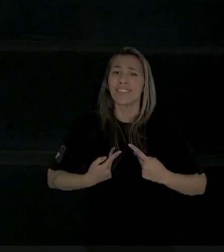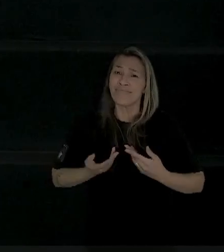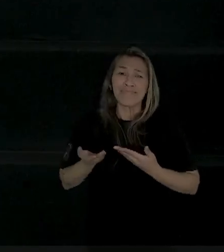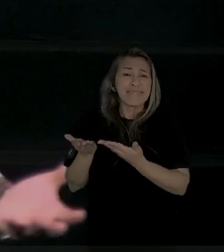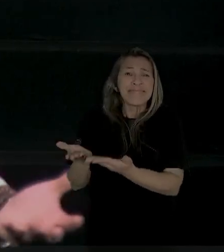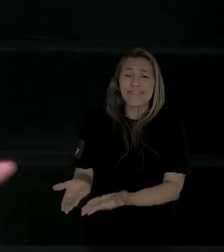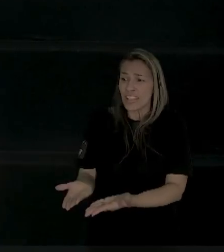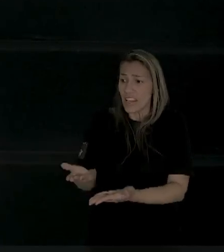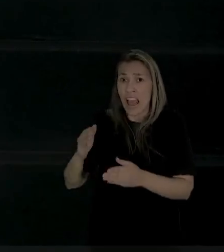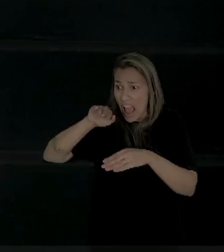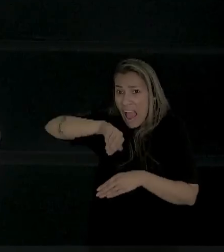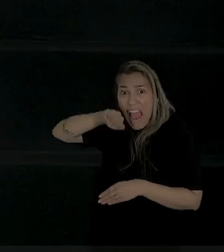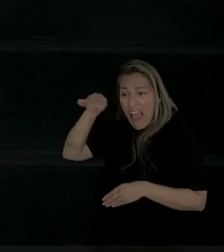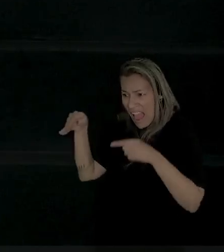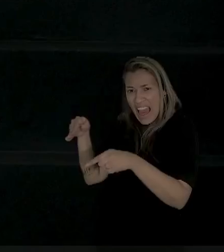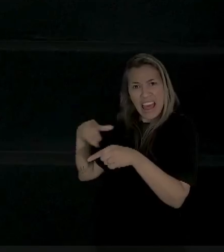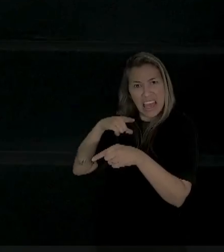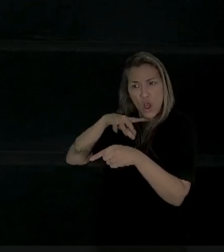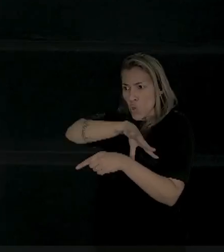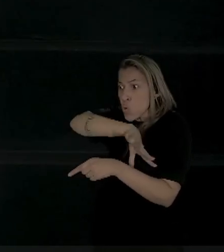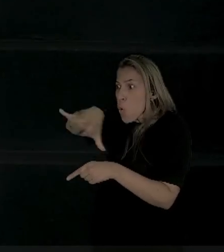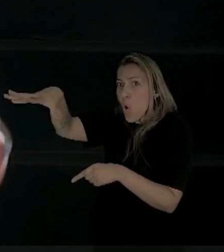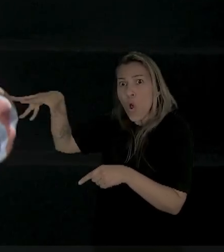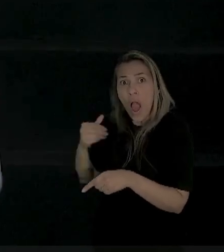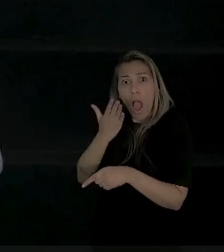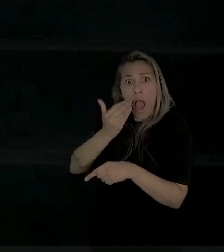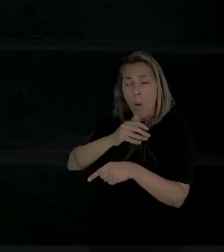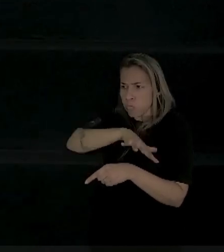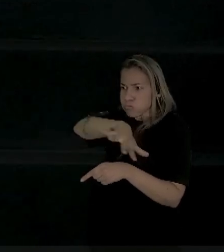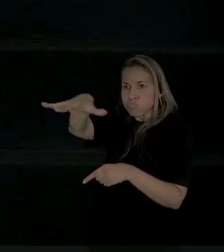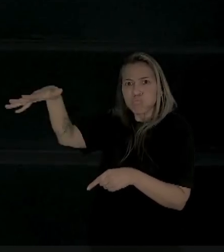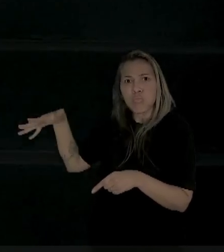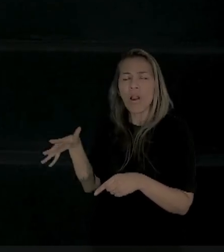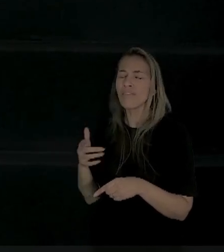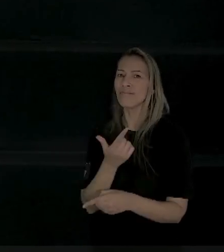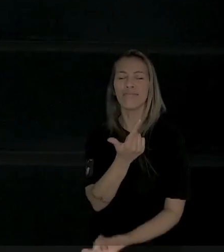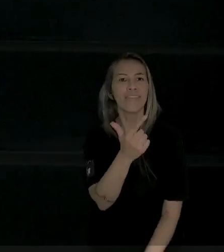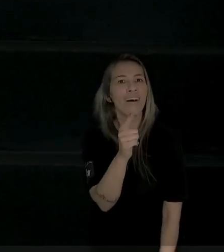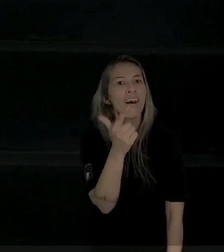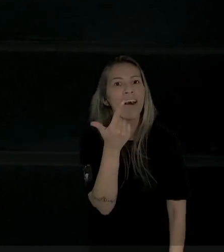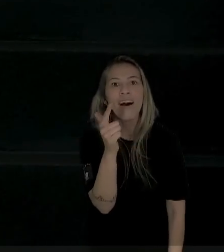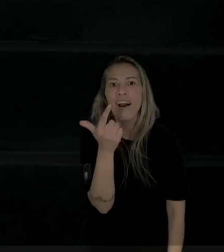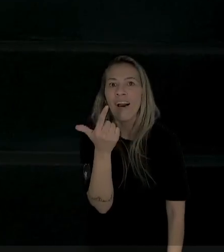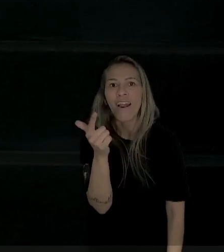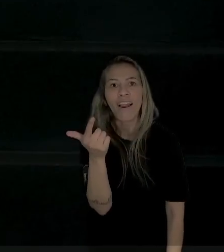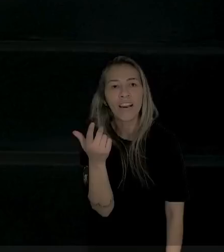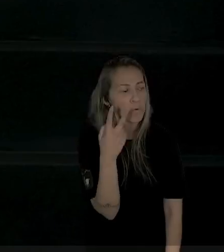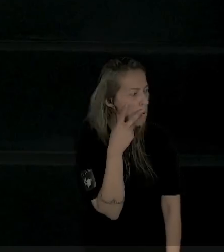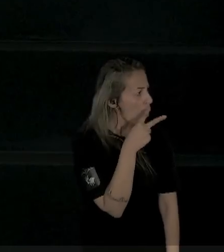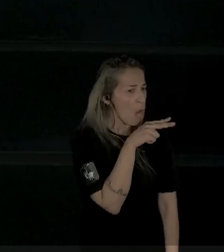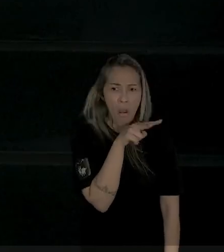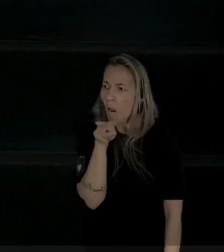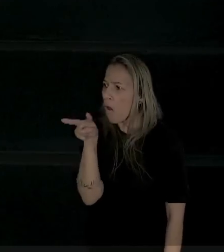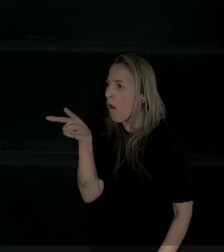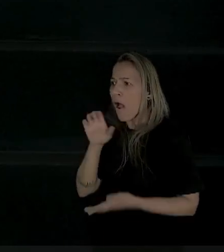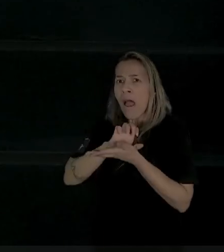numa caverna não tem recurso, não tem comida, numa caverna não há nada que se fazer. Mas é numa caverna que